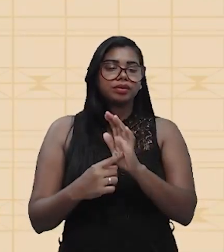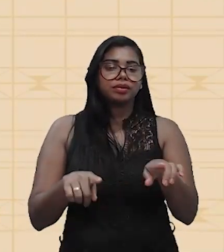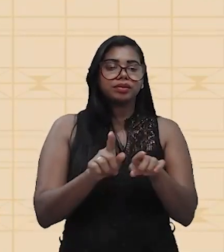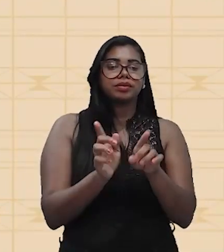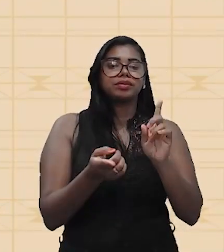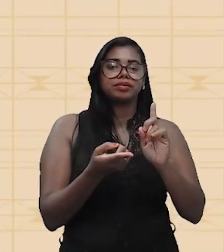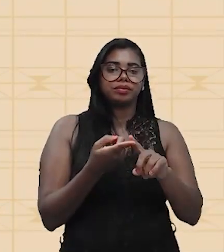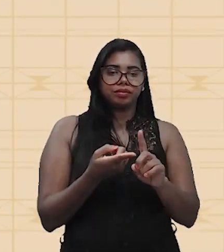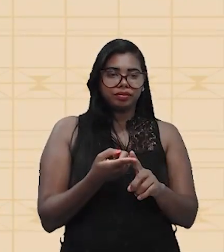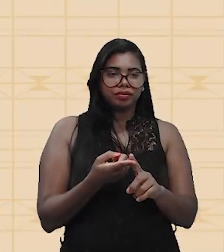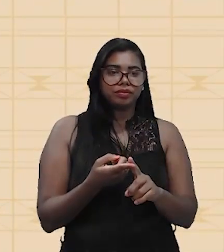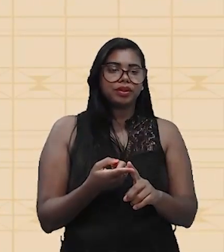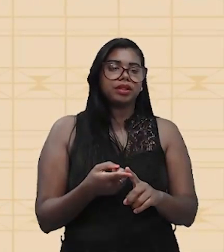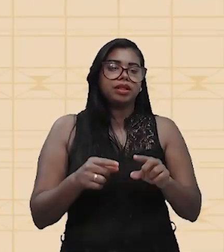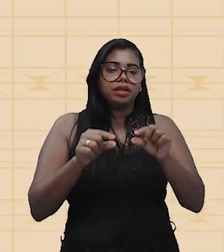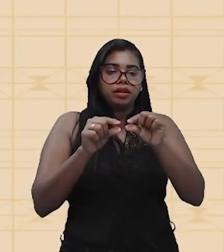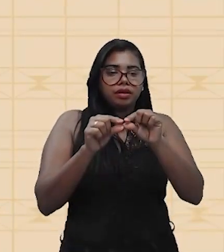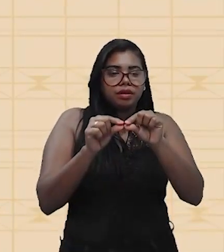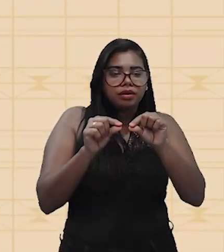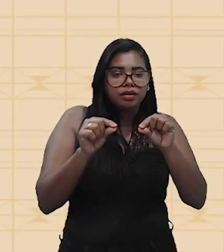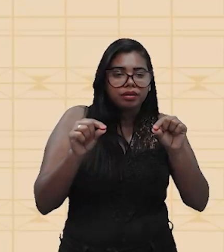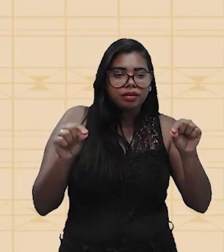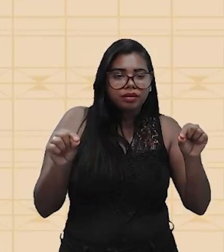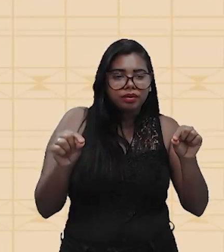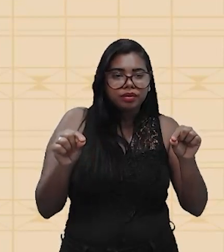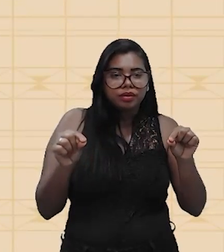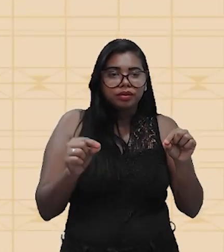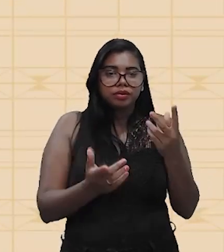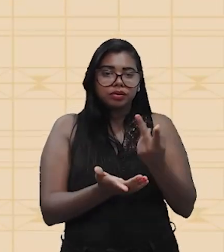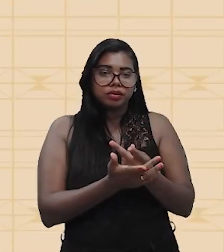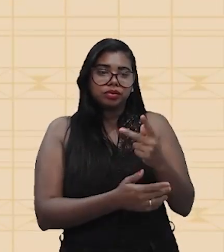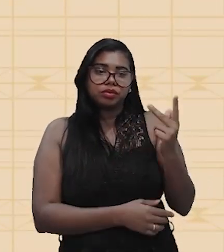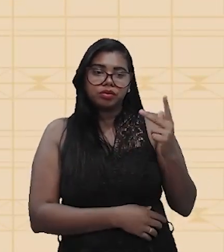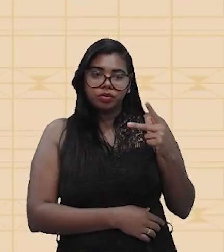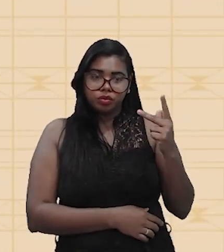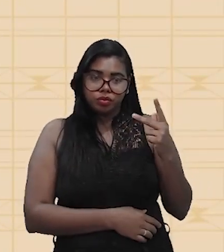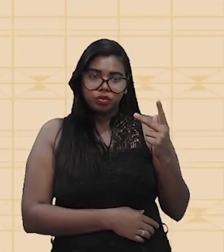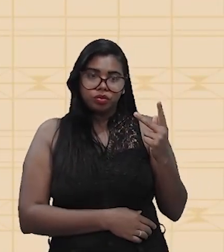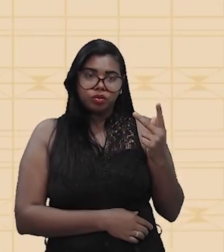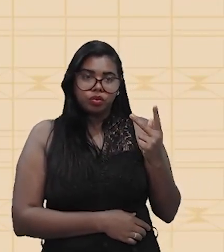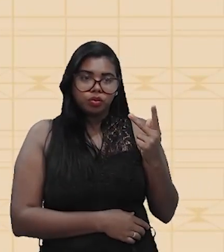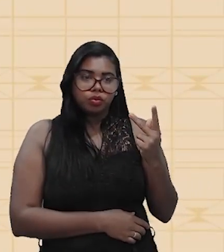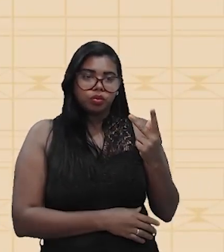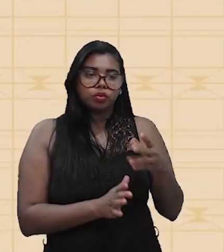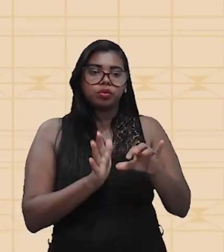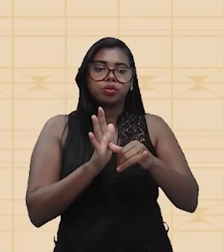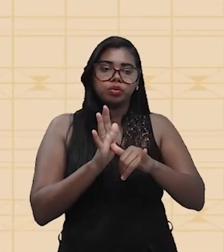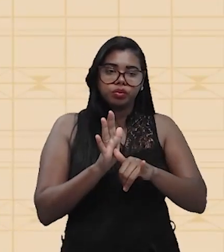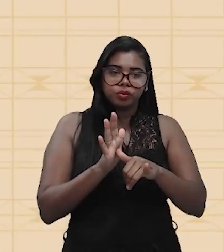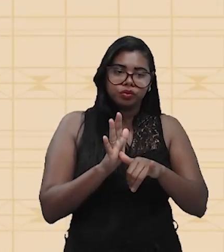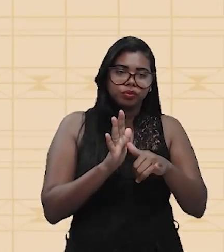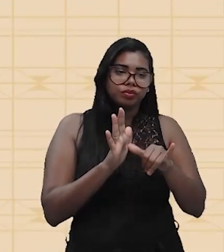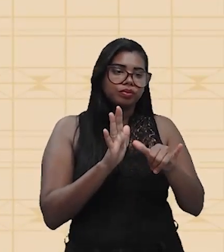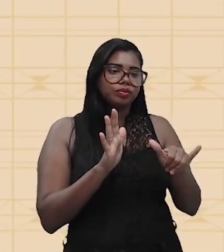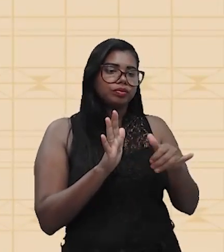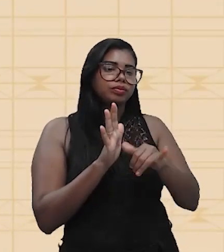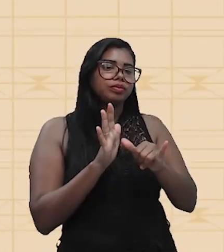em paralelo o resultado feito aos pares. Você pega dois resistores em paralelo e vai fazer a equação